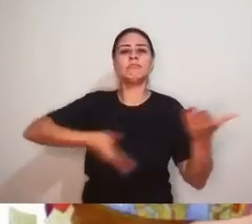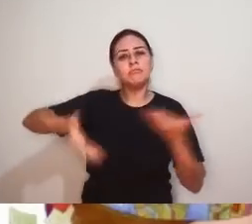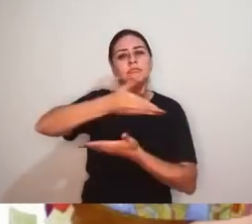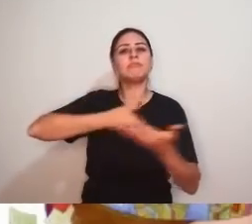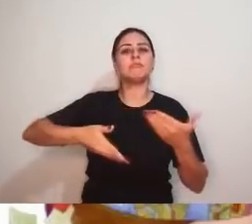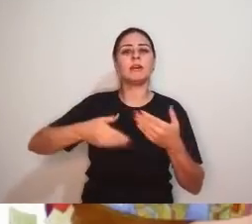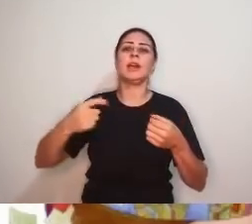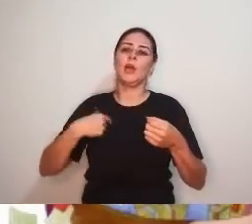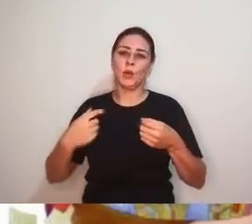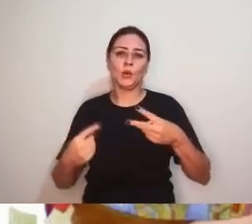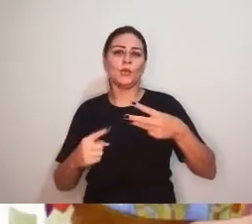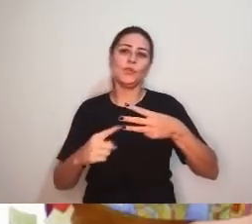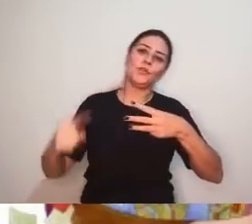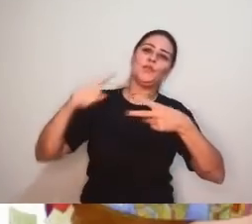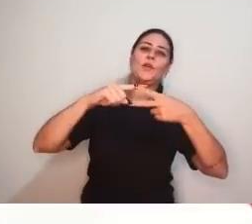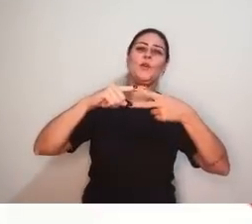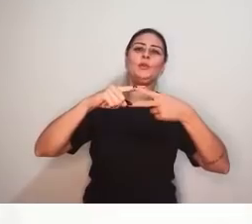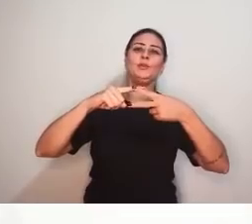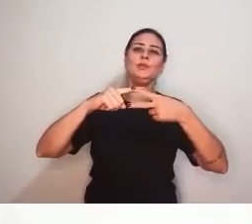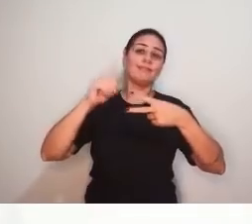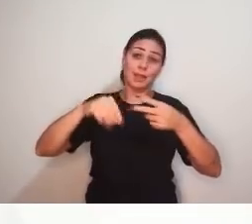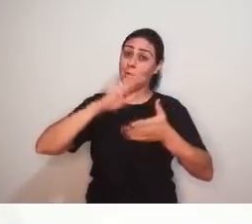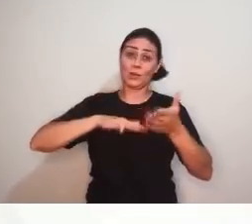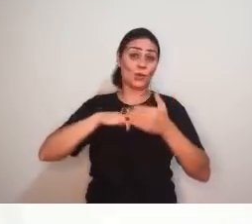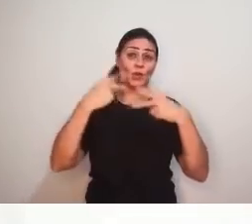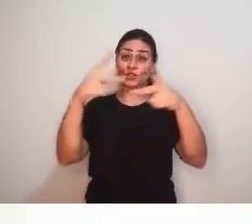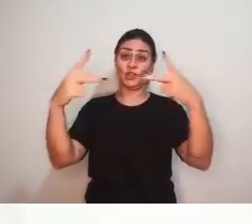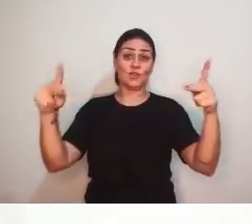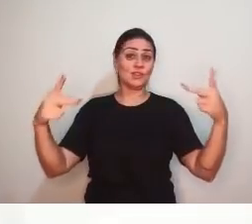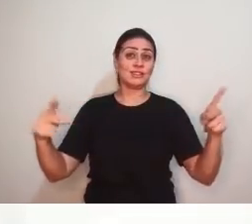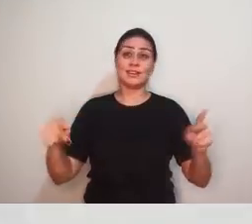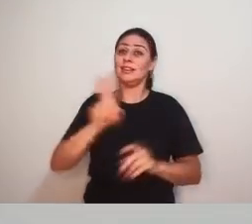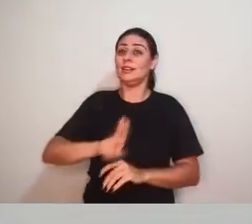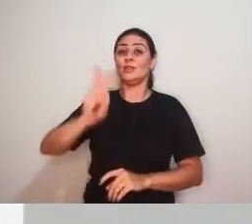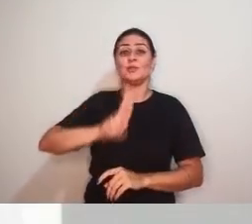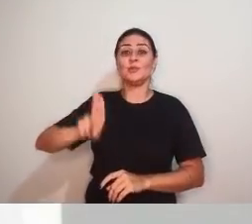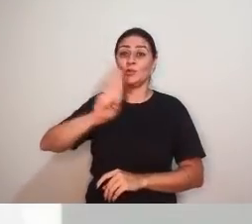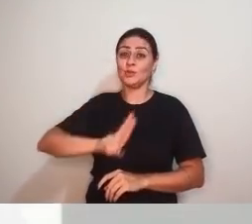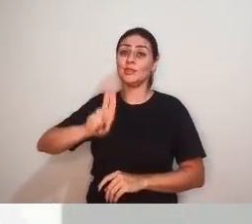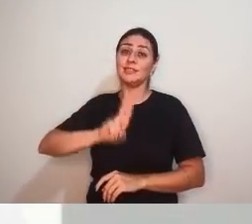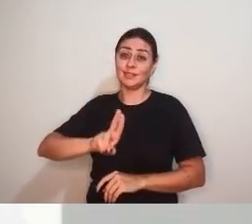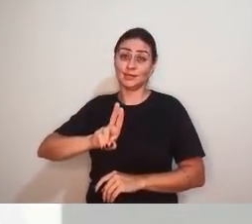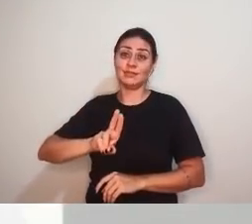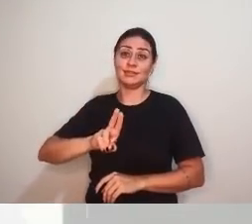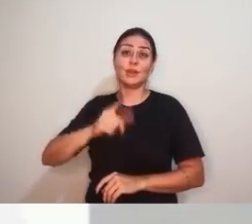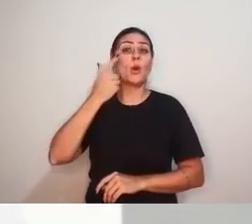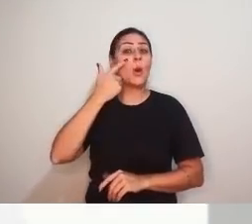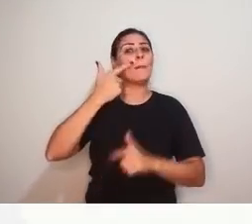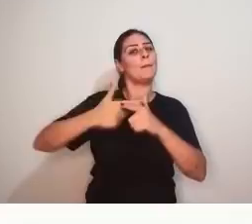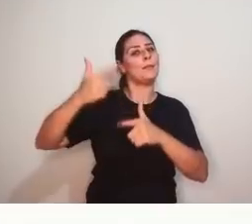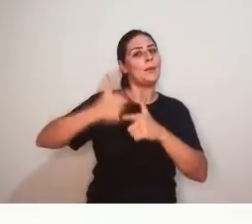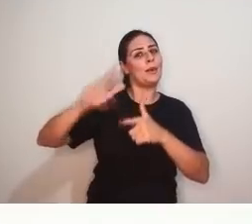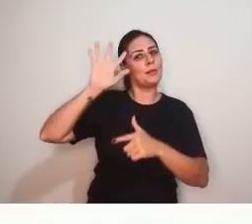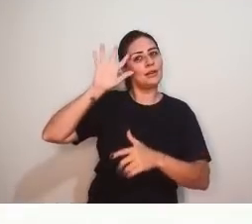retenção. Tá? Volto de novo aqui, ó. Metodologia de vocês, hein? Metodologia que vocês adotam. Ó,